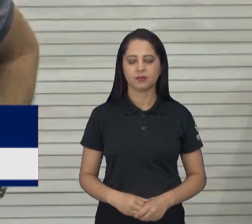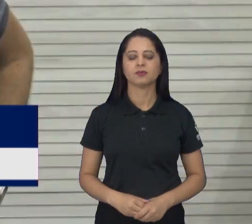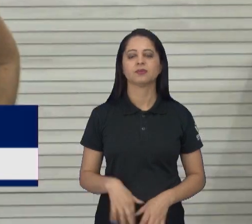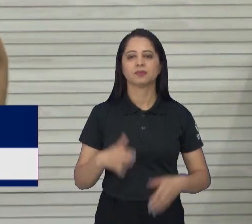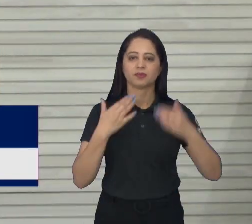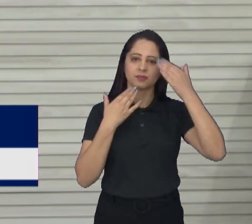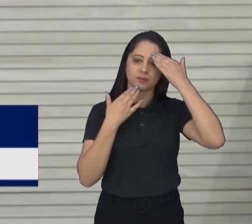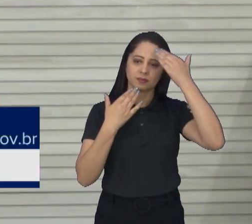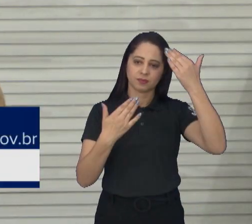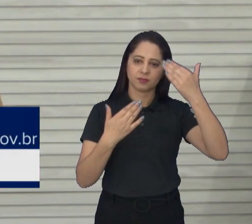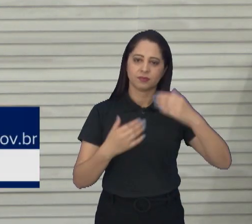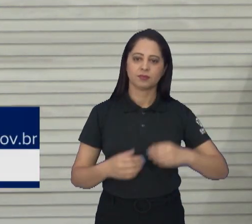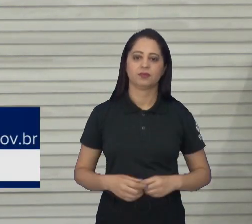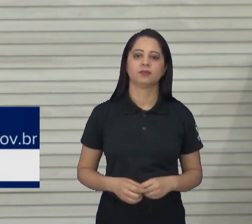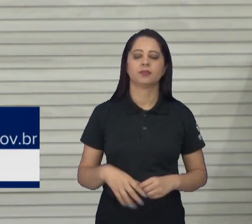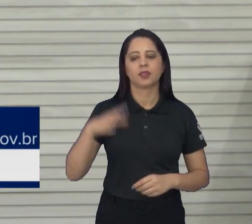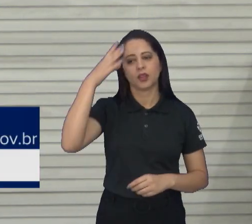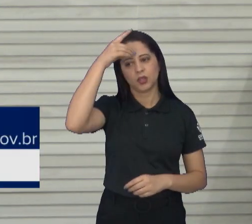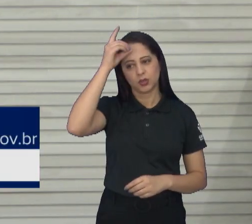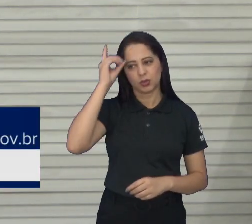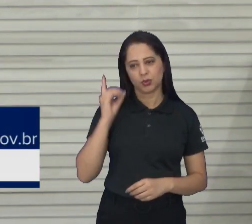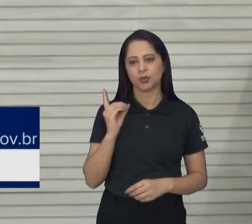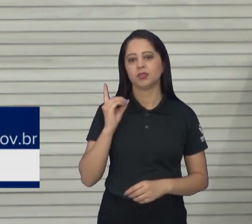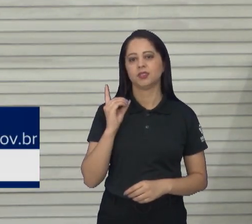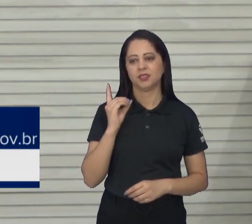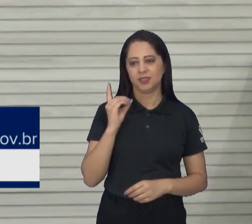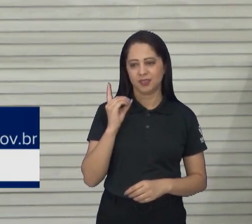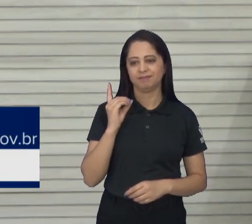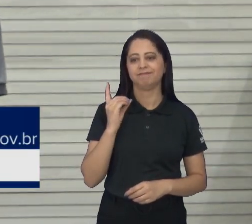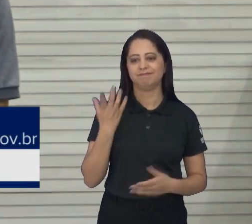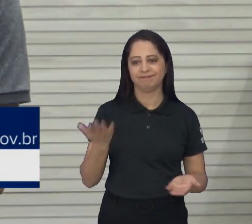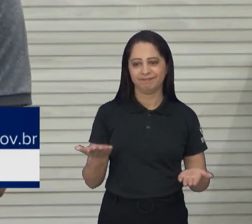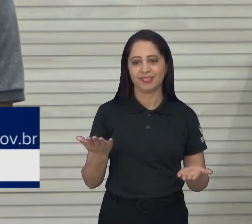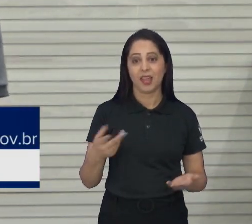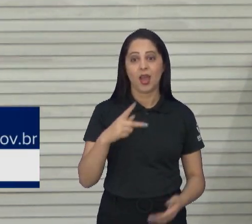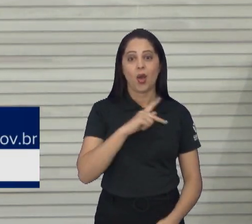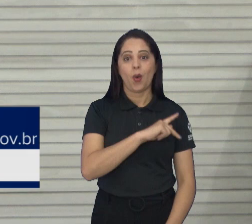Obrigado, presidente. Dulce, engasgou até o presidente, Dulce, agora.